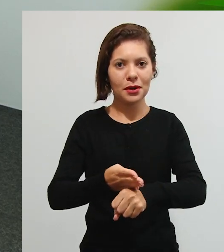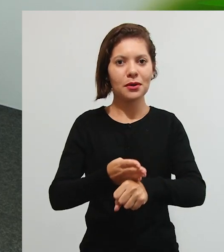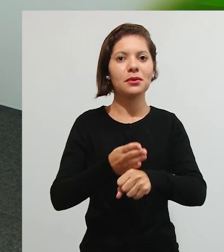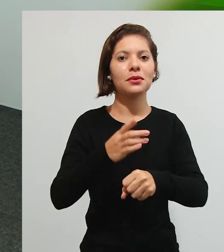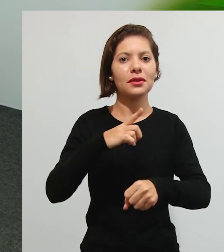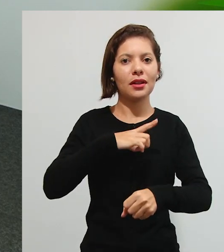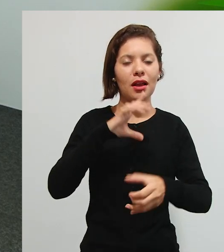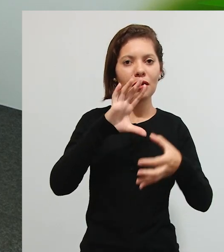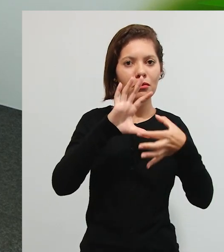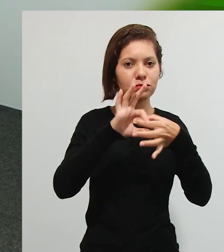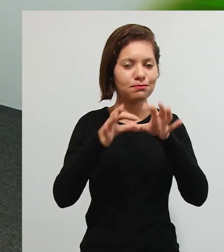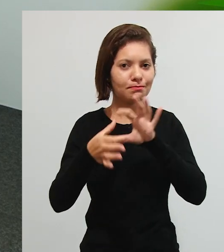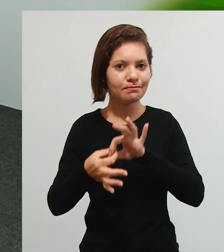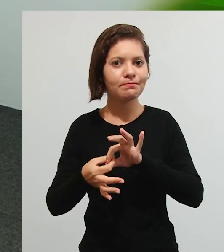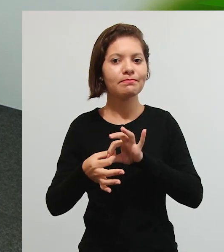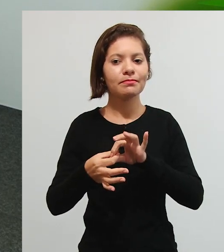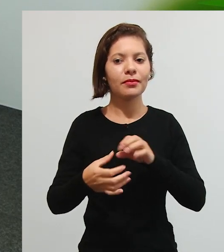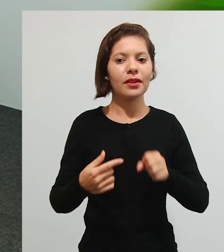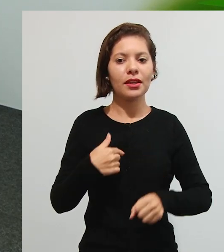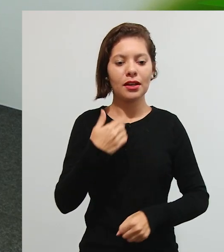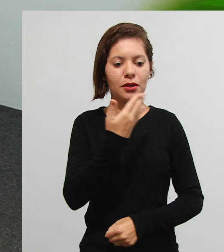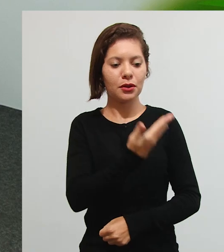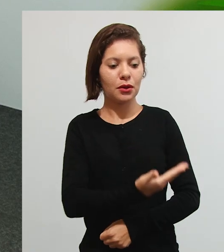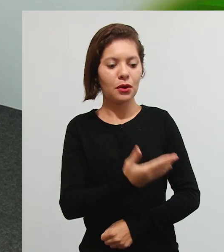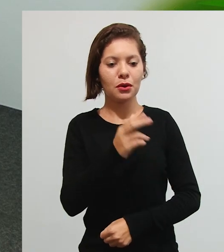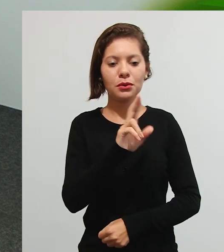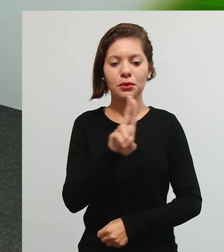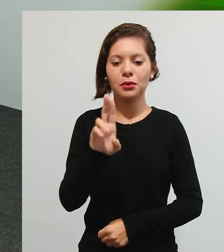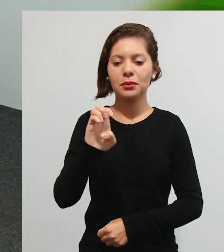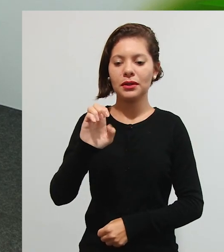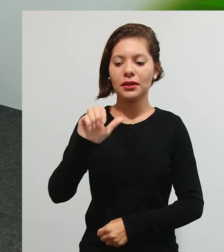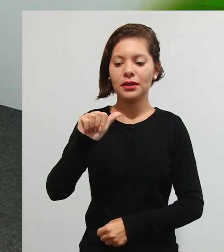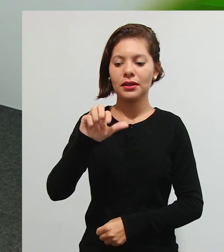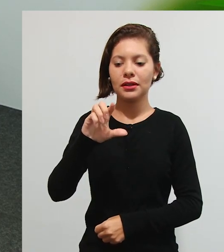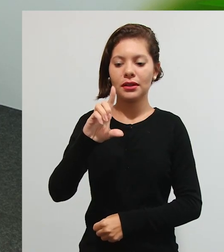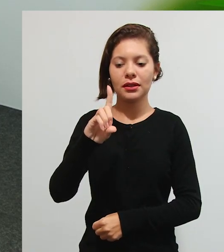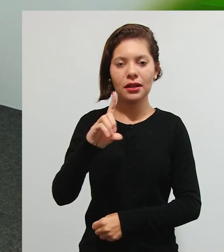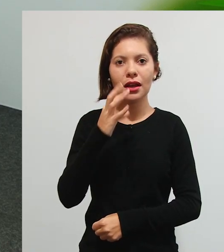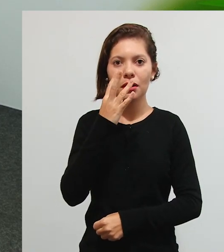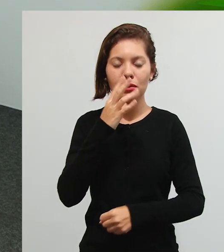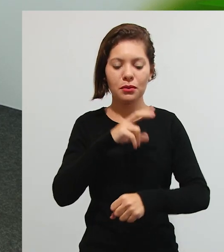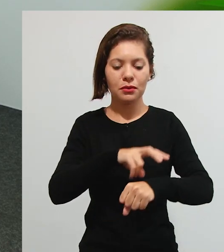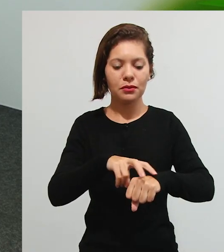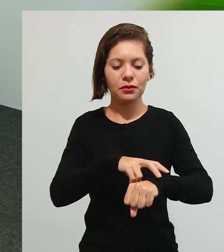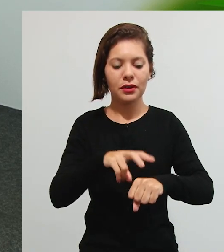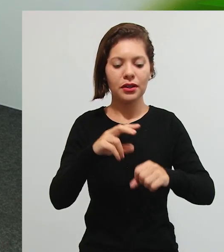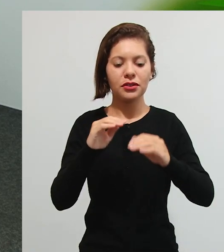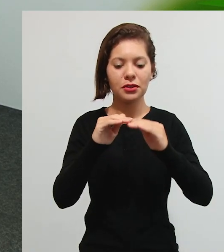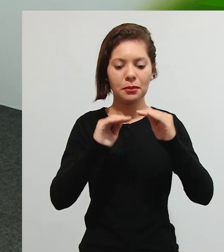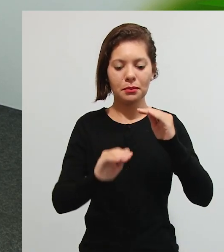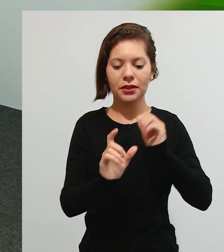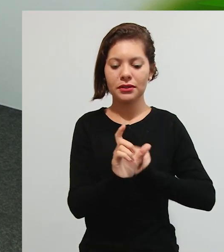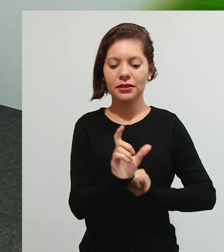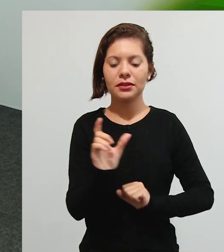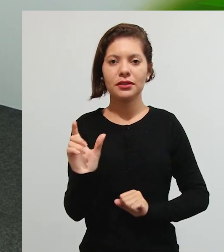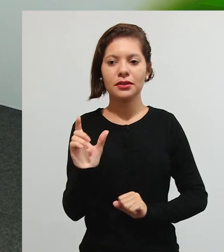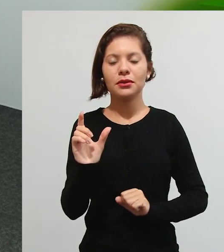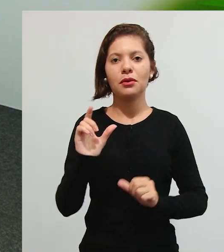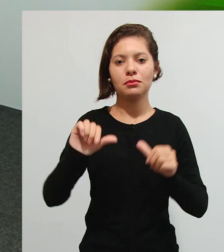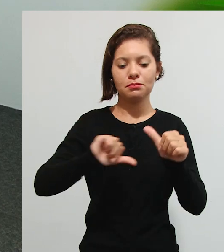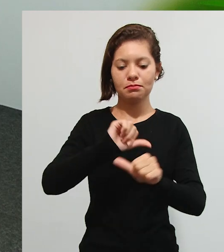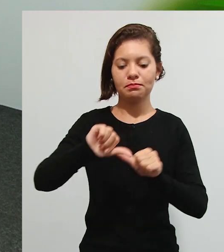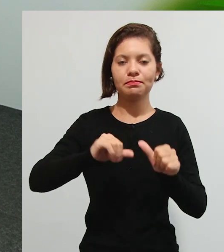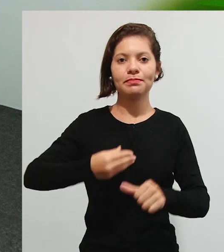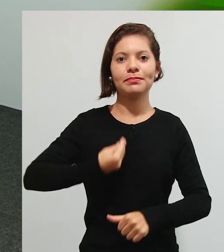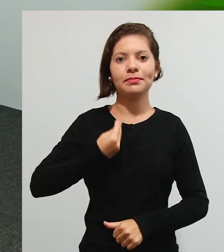algumas interconexões e aqui ao lado o nome EAD na cor verde e embaixo mudando realidades. E agora